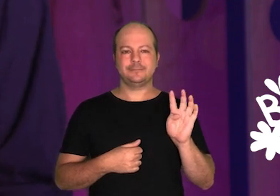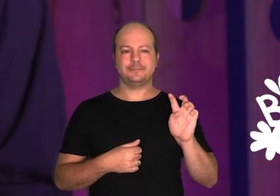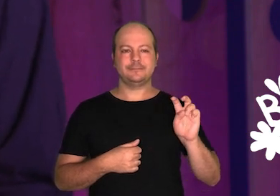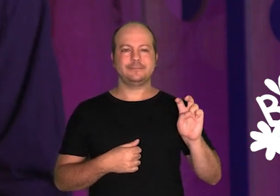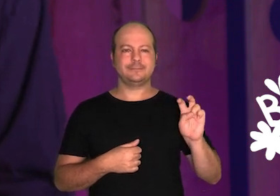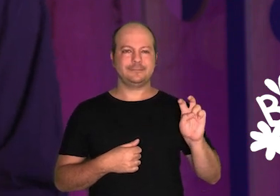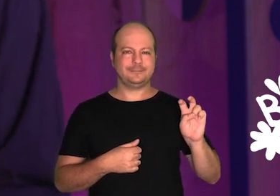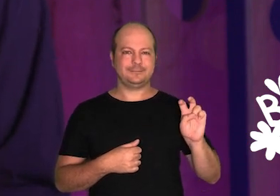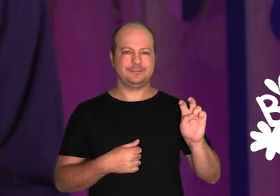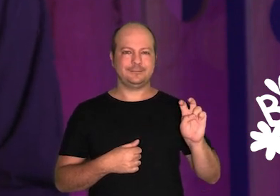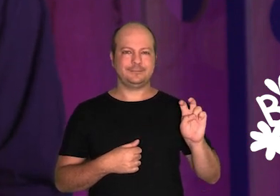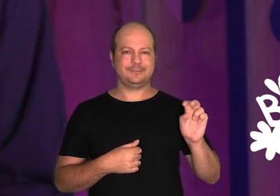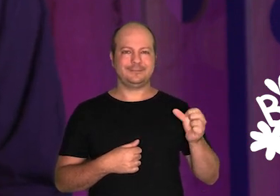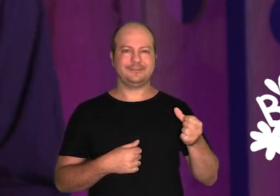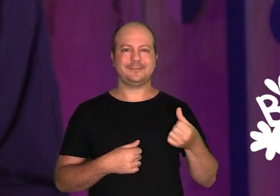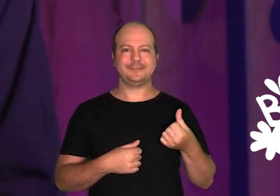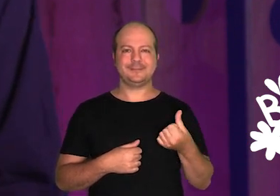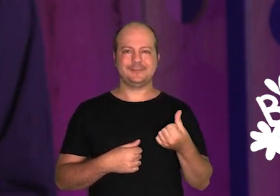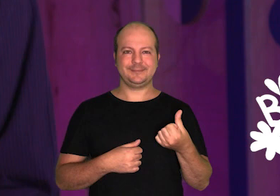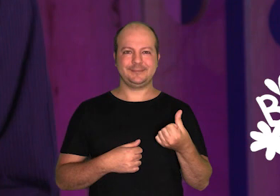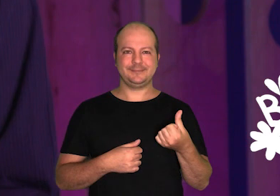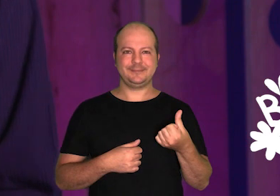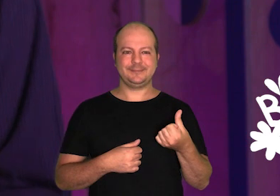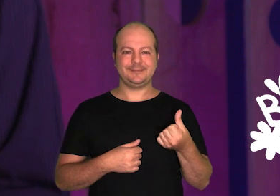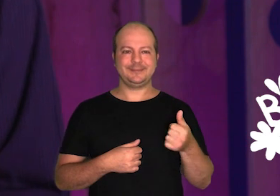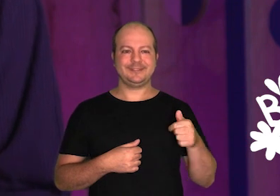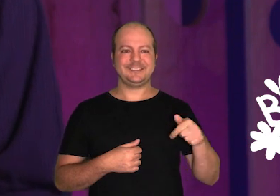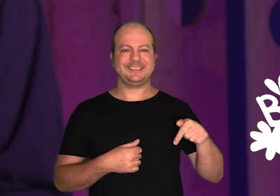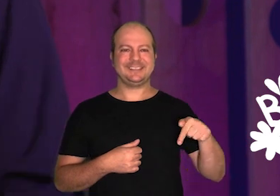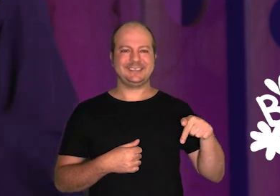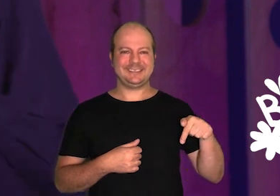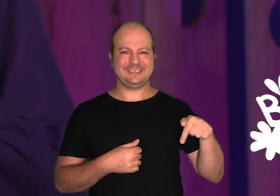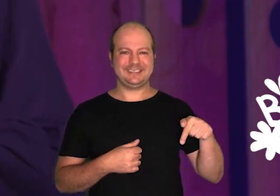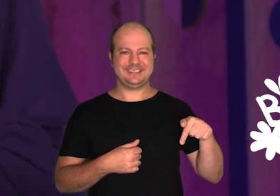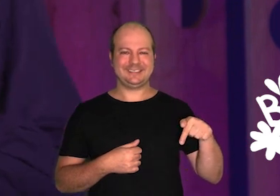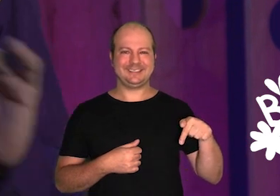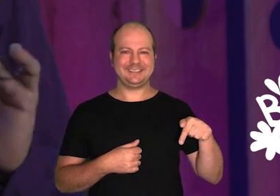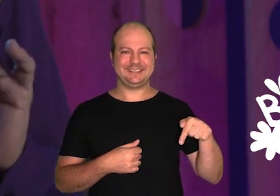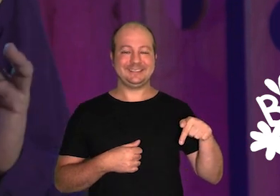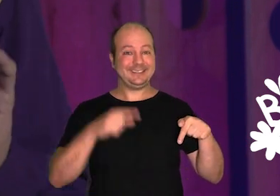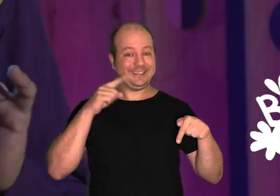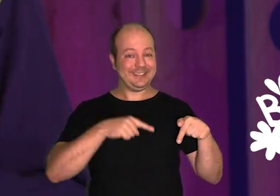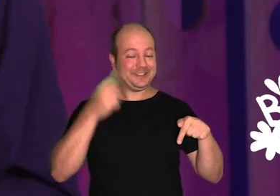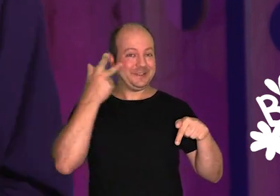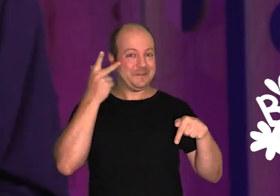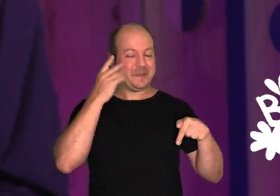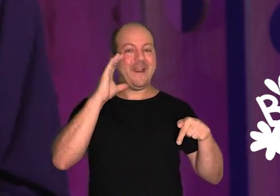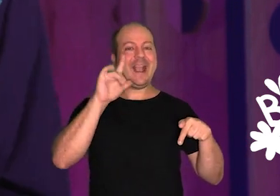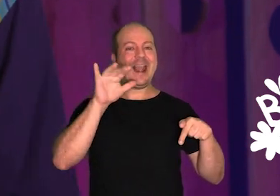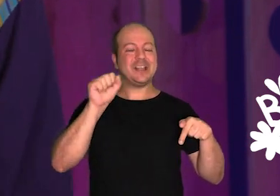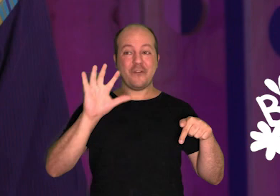Cinco. Seis. Sete. Esse aqui é o clássico para ir na festa,